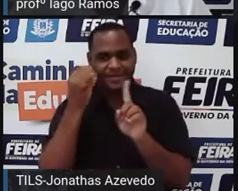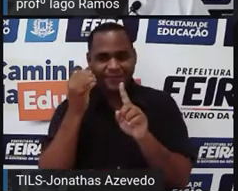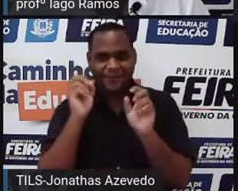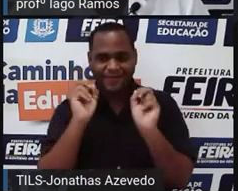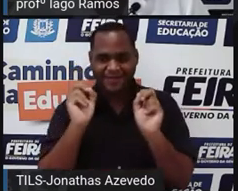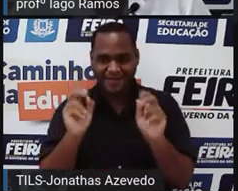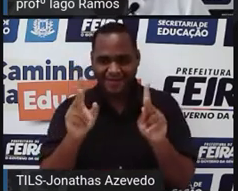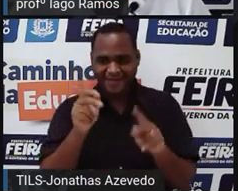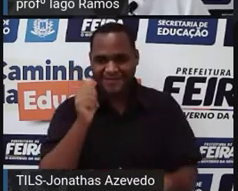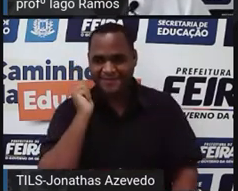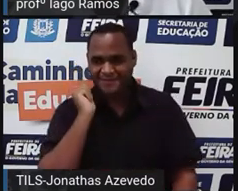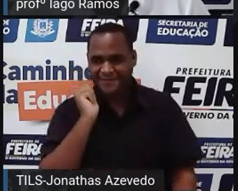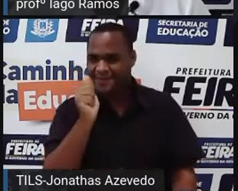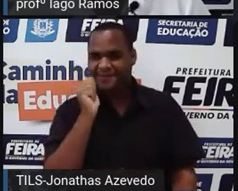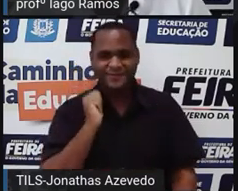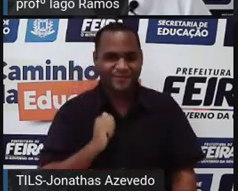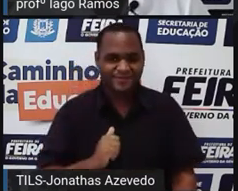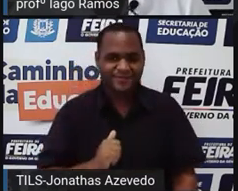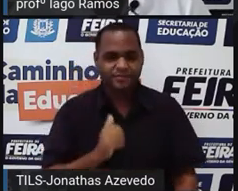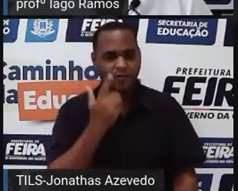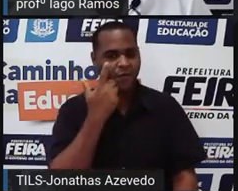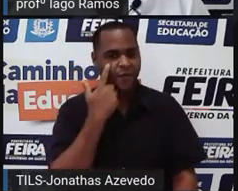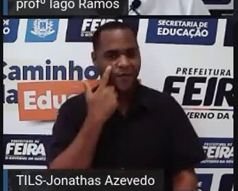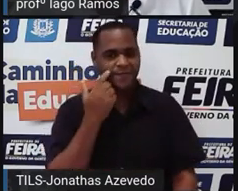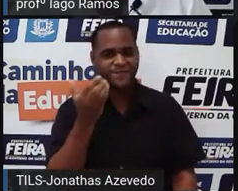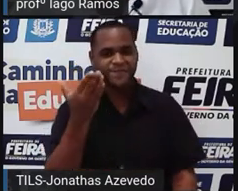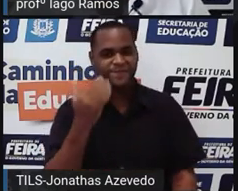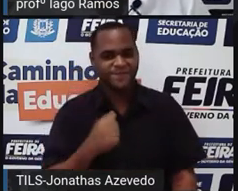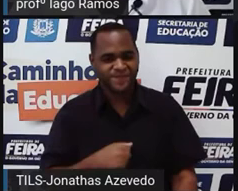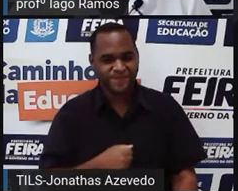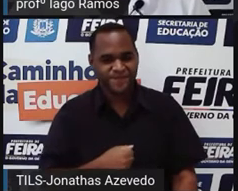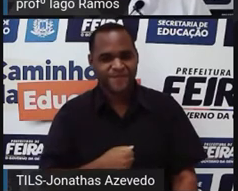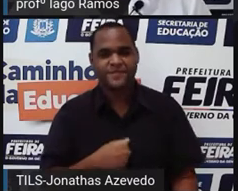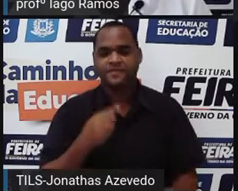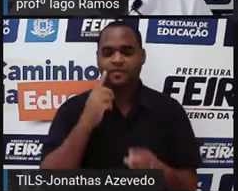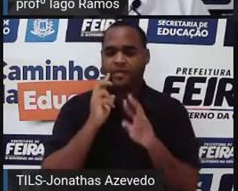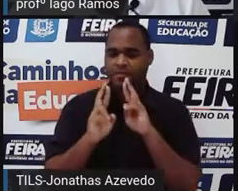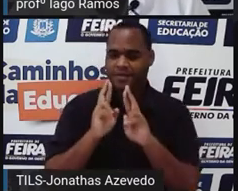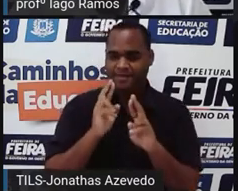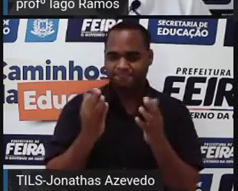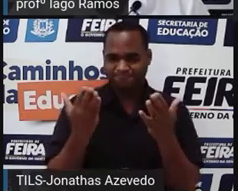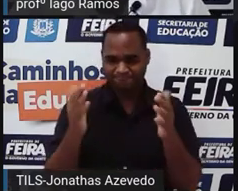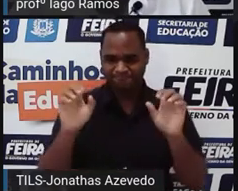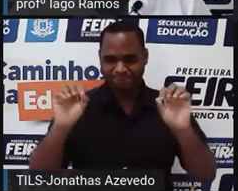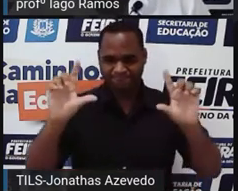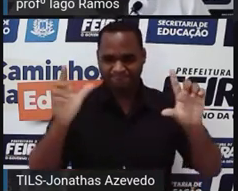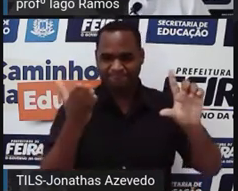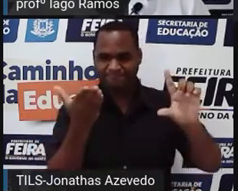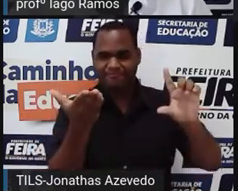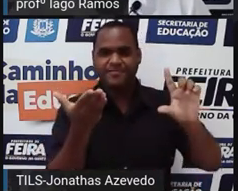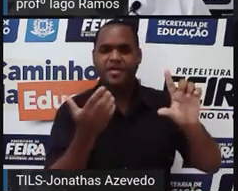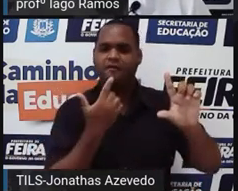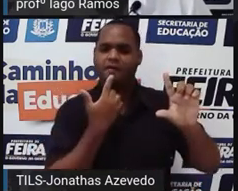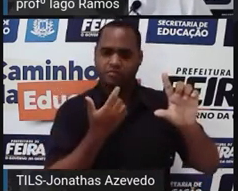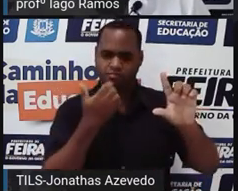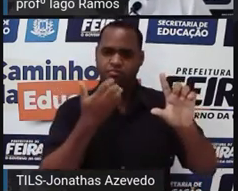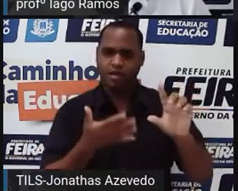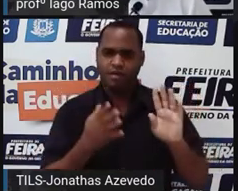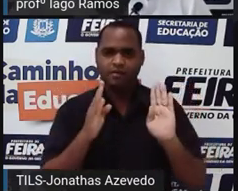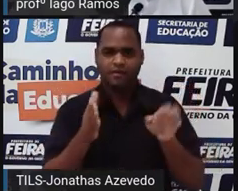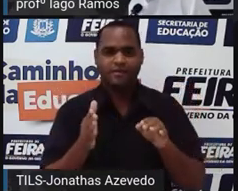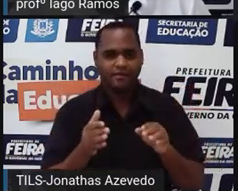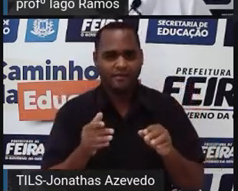nunca. Valeu? Então, olha só. Rascunhando aqui na tela, tá? Como eu acabei de dizer, tem